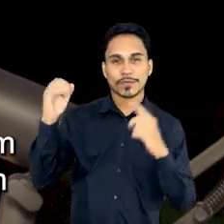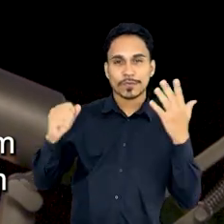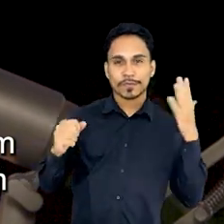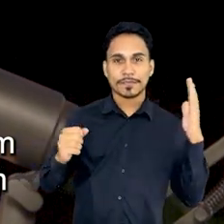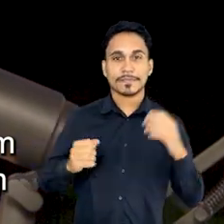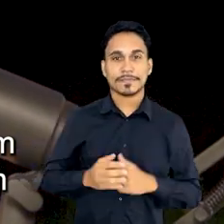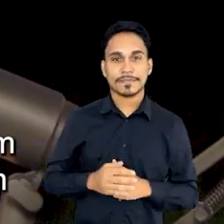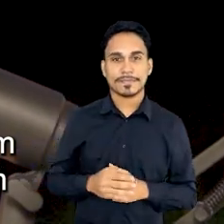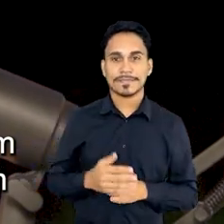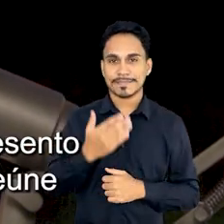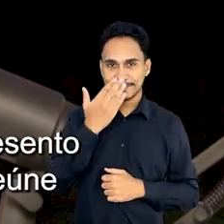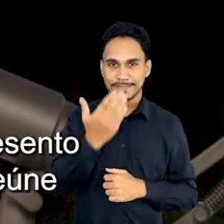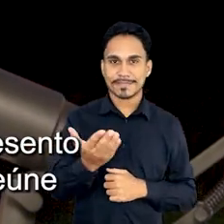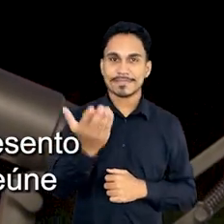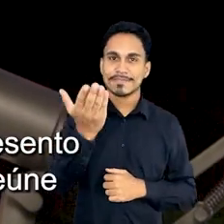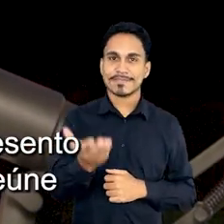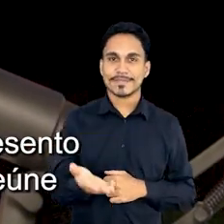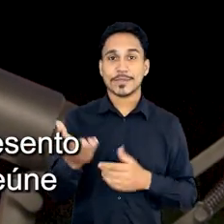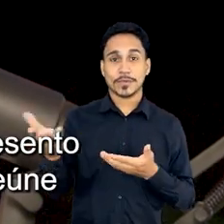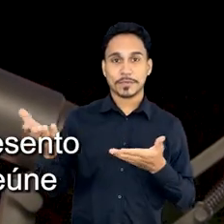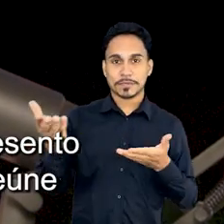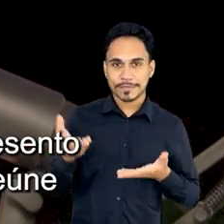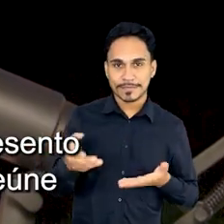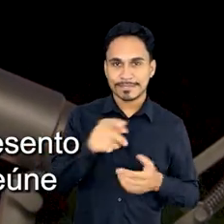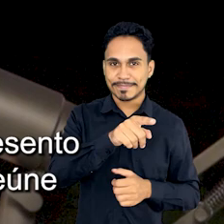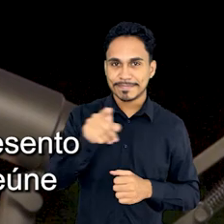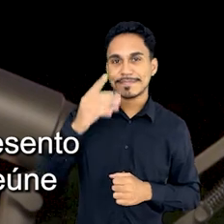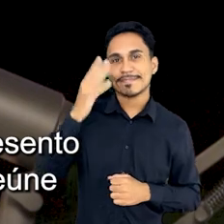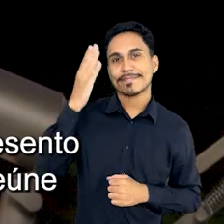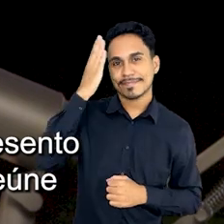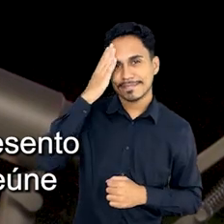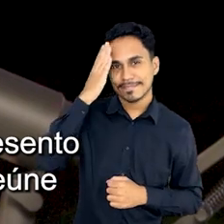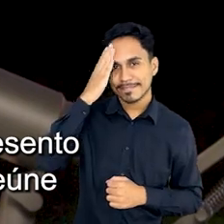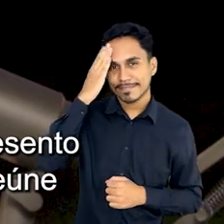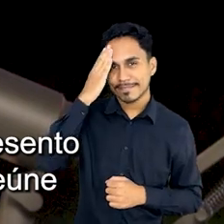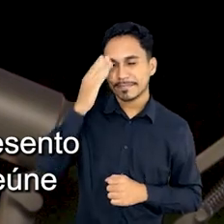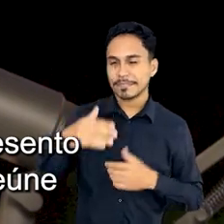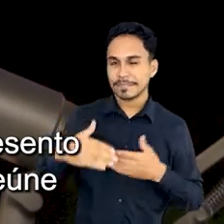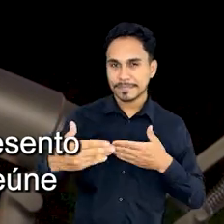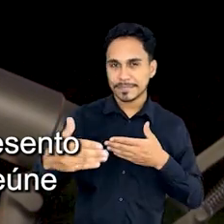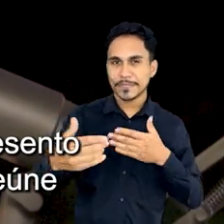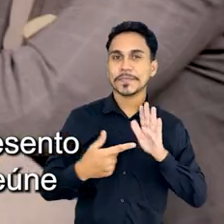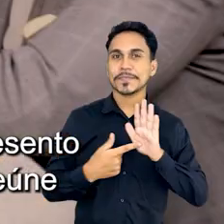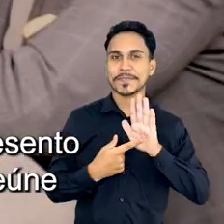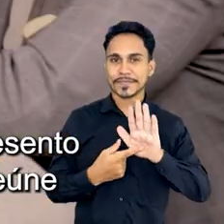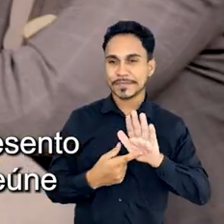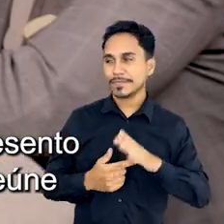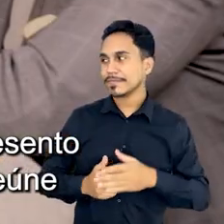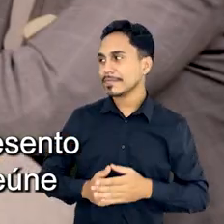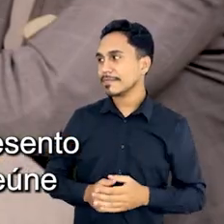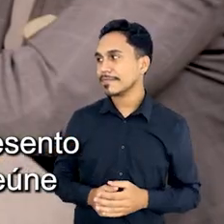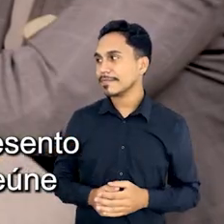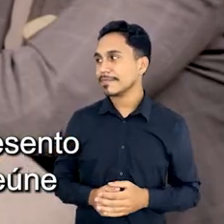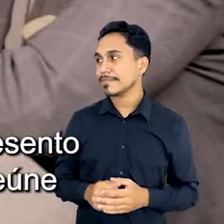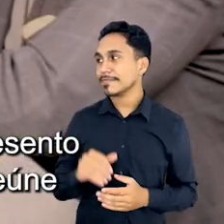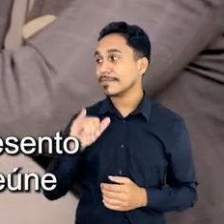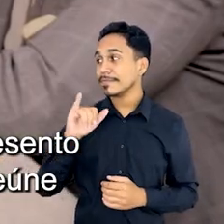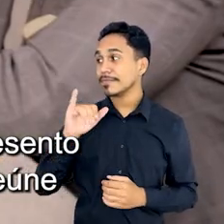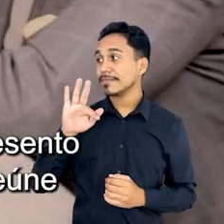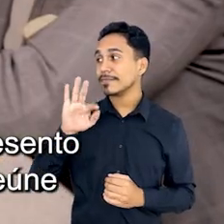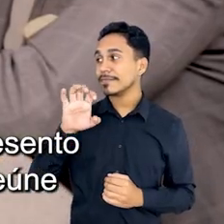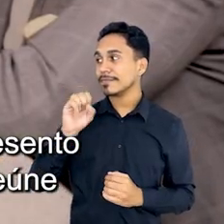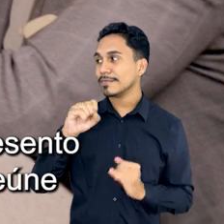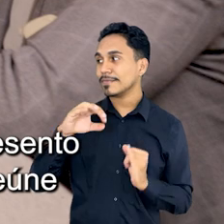também na minha frente tem meu convidado que como vocês já sabem eu apresento já já gente conexões